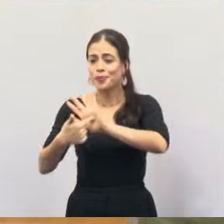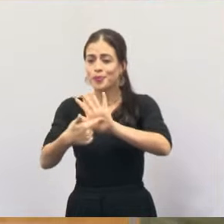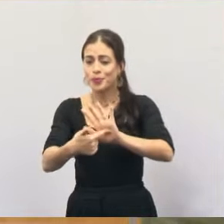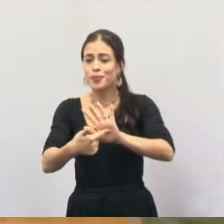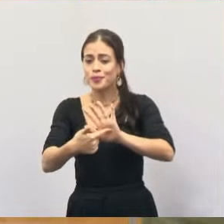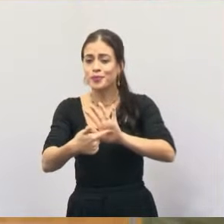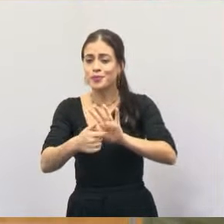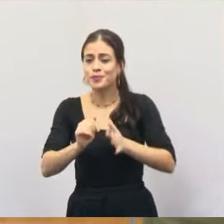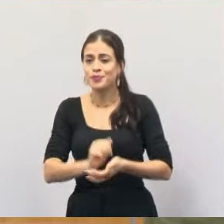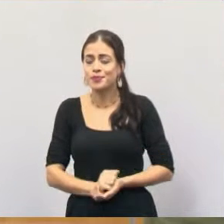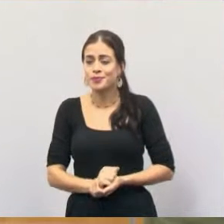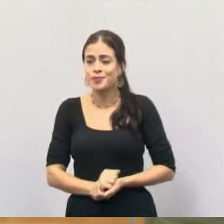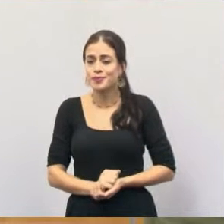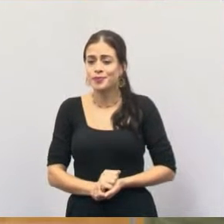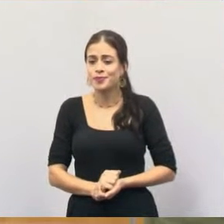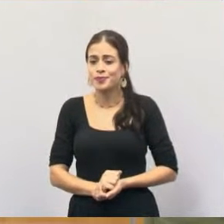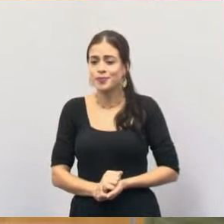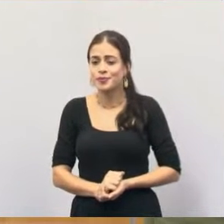que passou